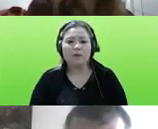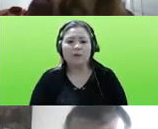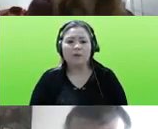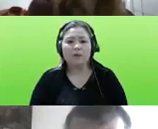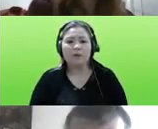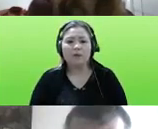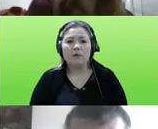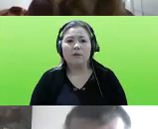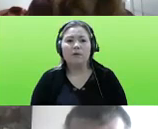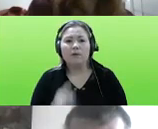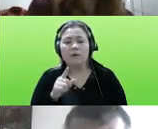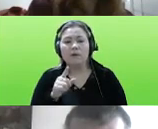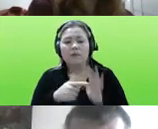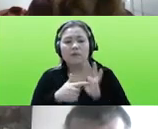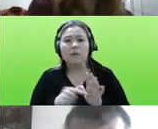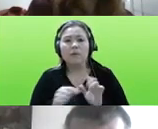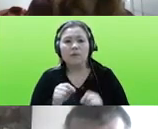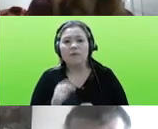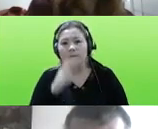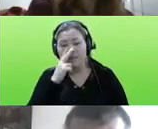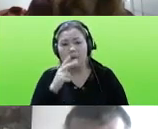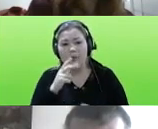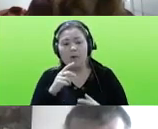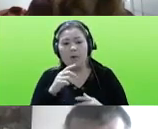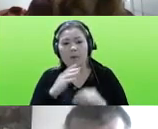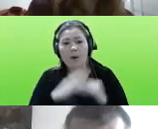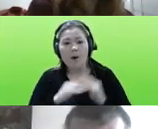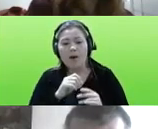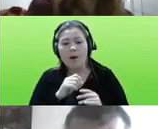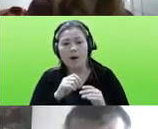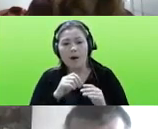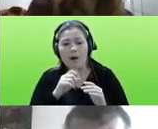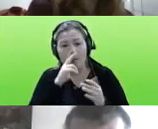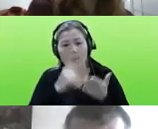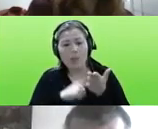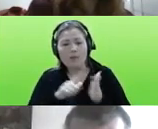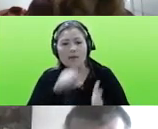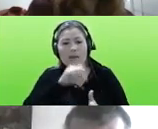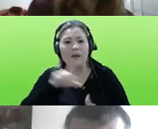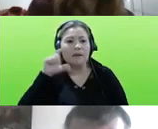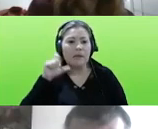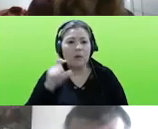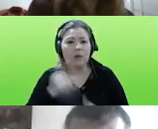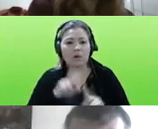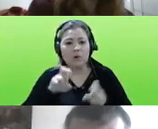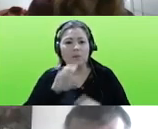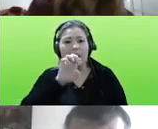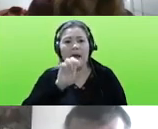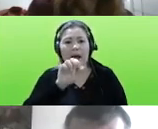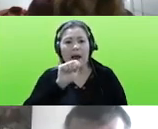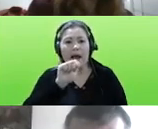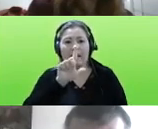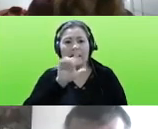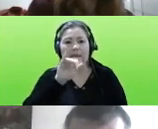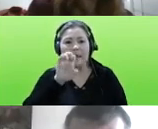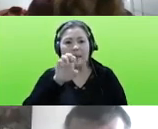E eles remetem a uma obra anterior da professora Yegg, que era sobre alienação, e